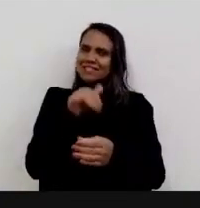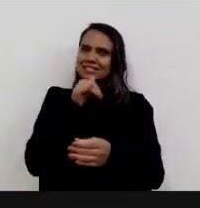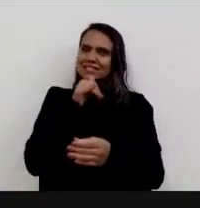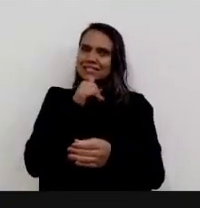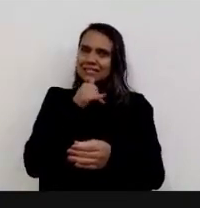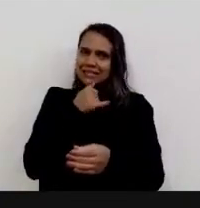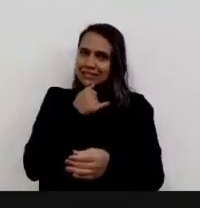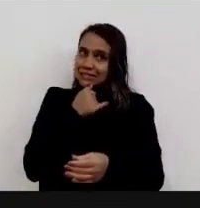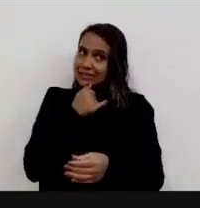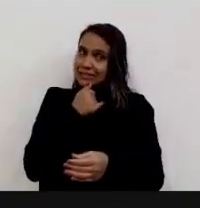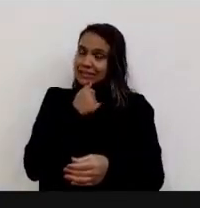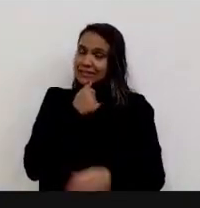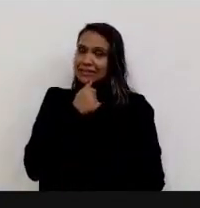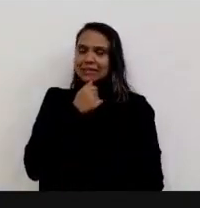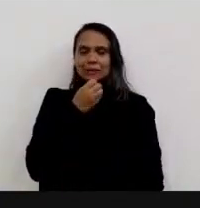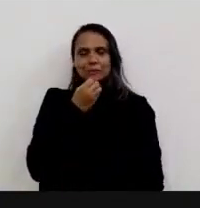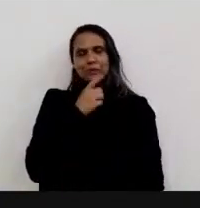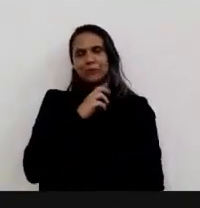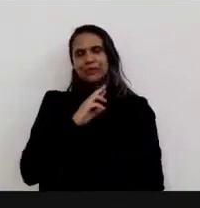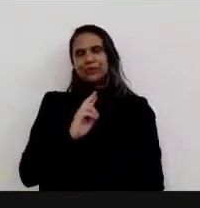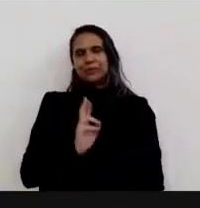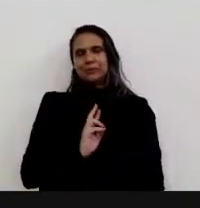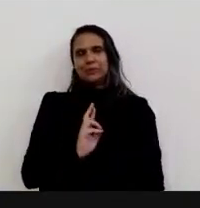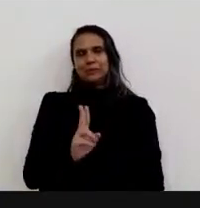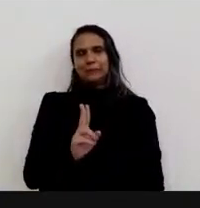é fácil, né, você estimar isso.